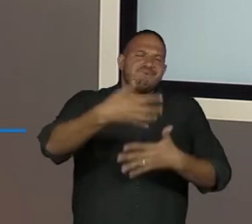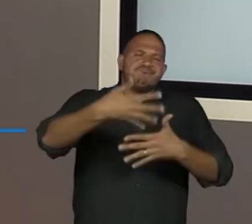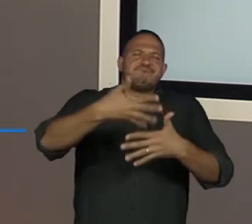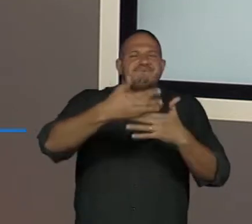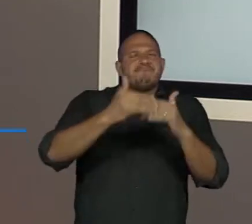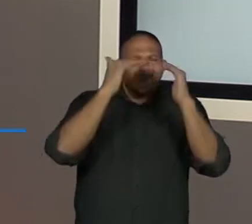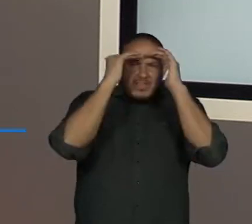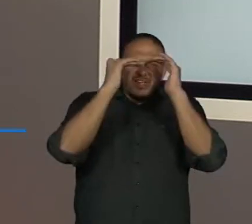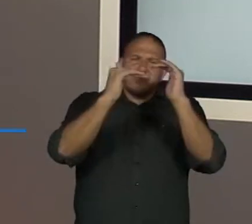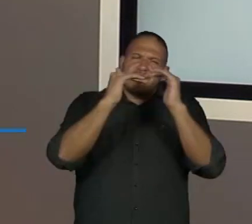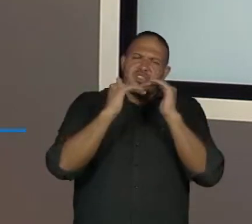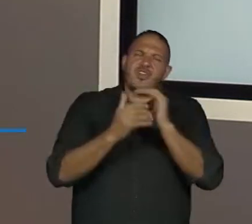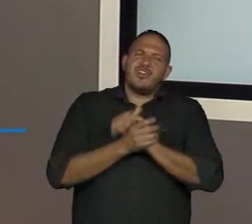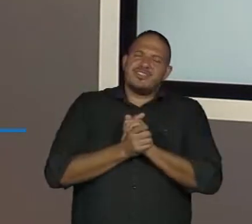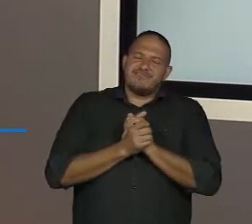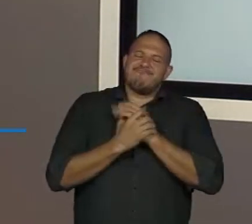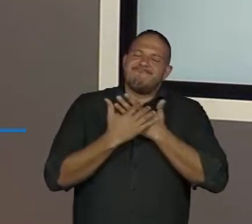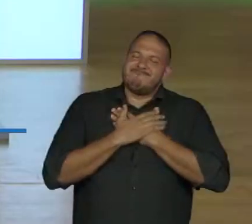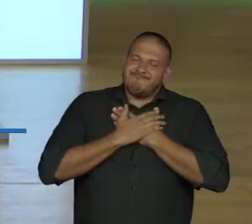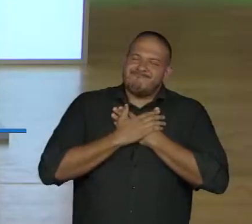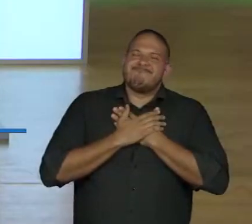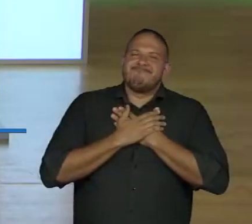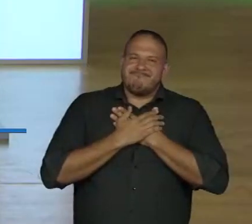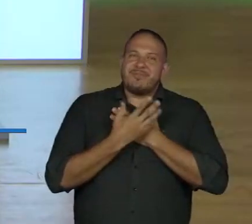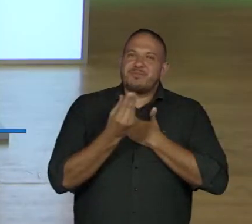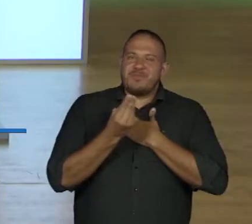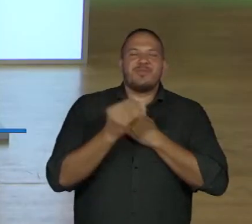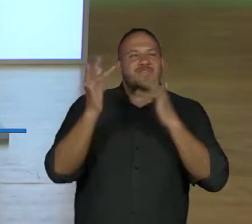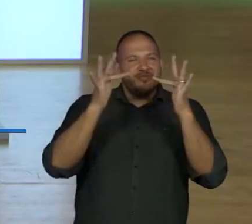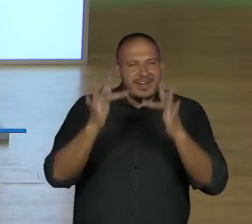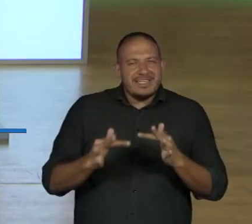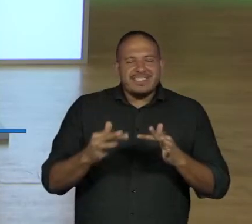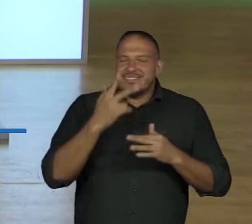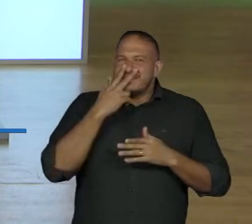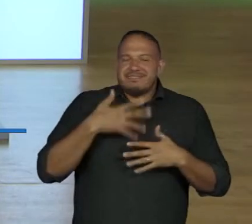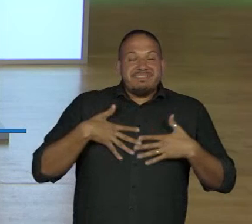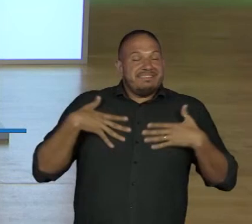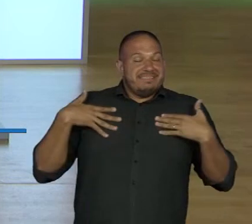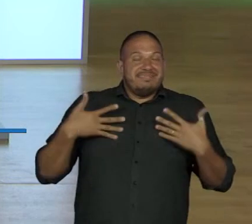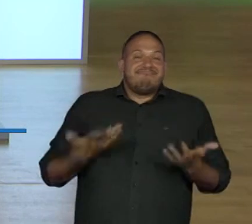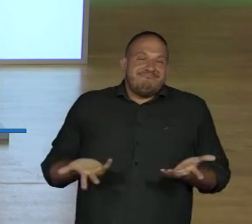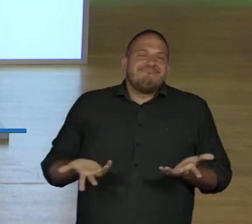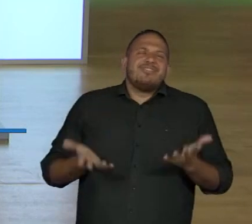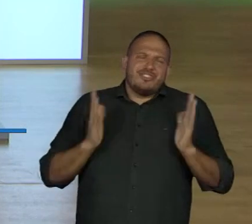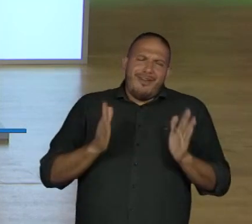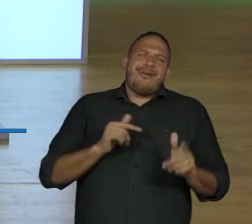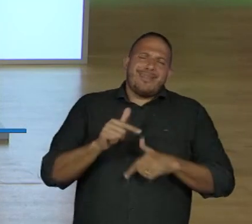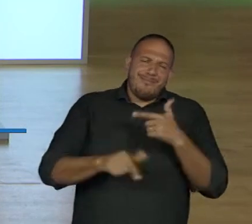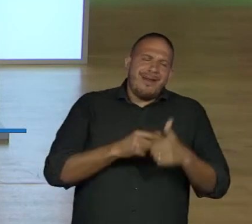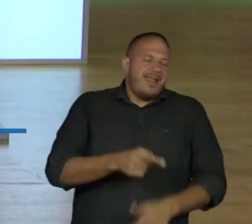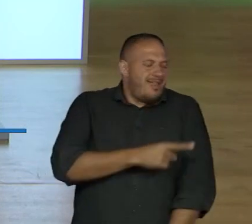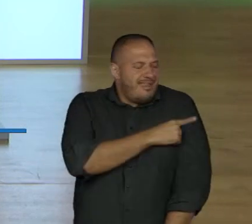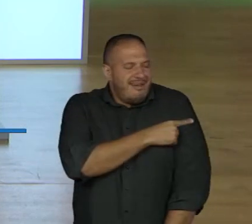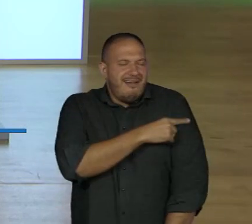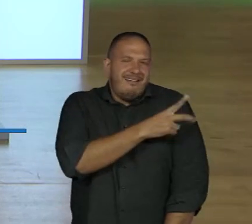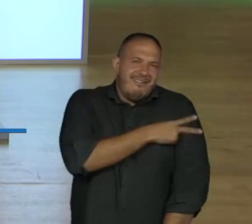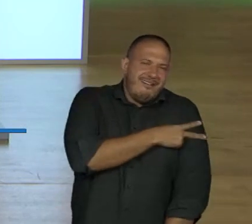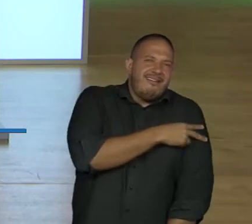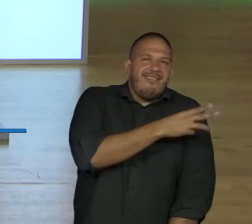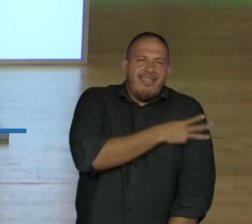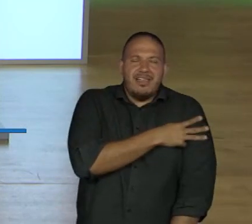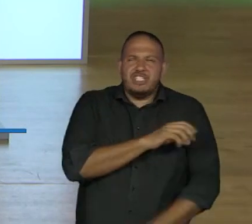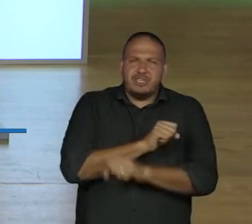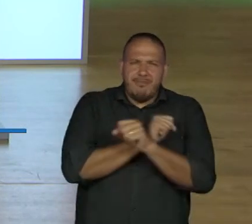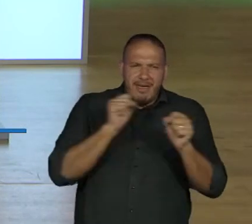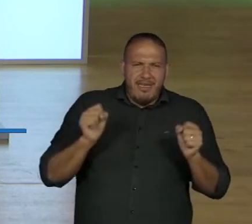tendo. Estou muito Então, orgulhosa. a gente está muito feliz, Eu estou né? muito orgulhosa. Nossa, eu trabalho com o primeiro, segundo e terceiro ano no período da manhã. Nunca